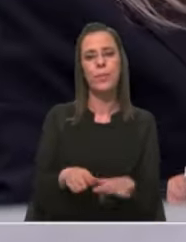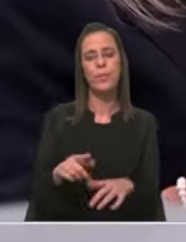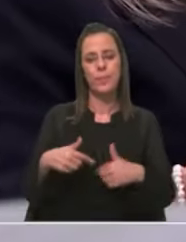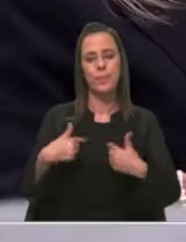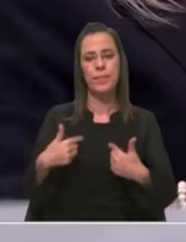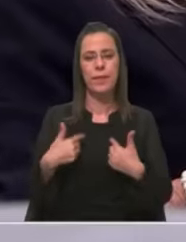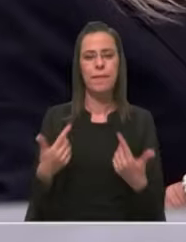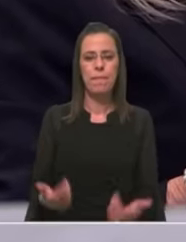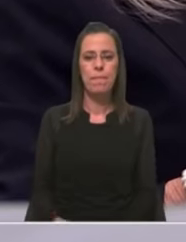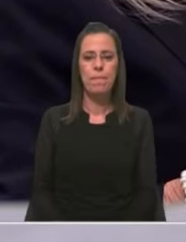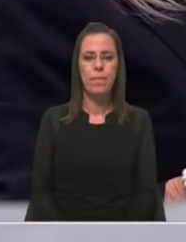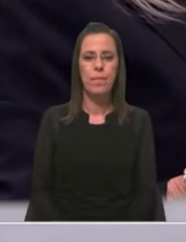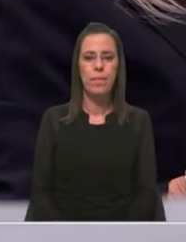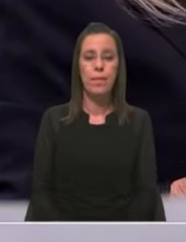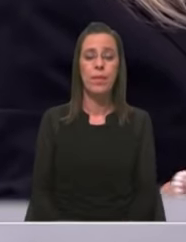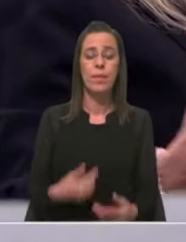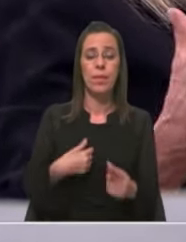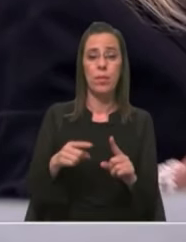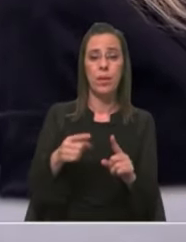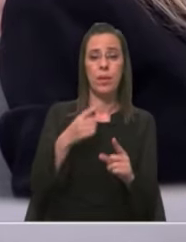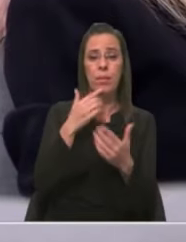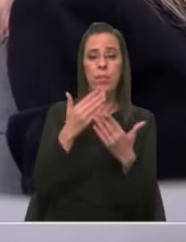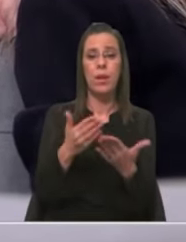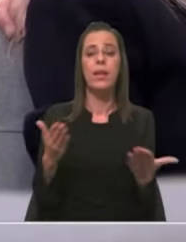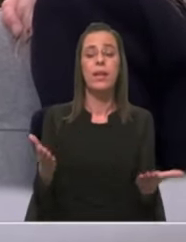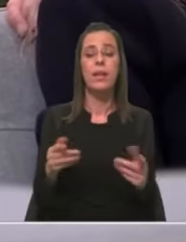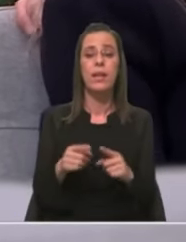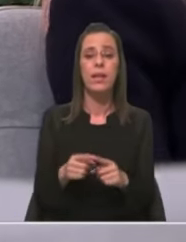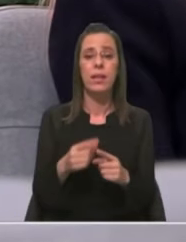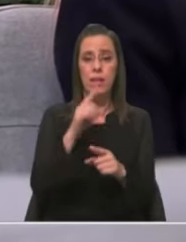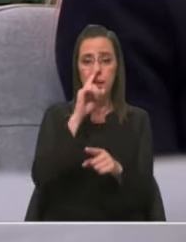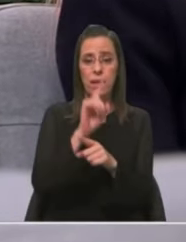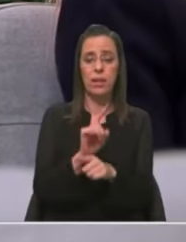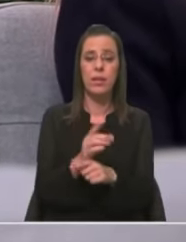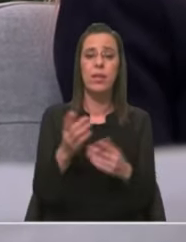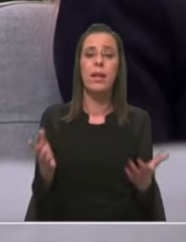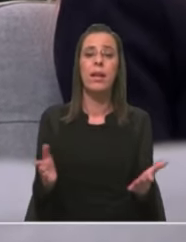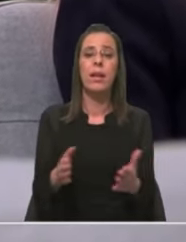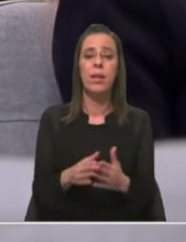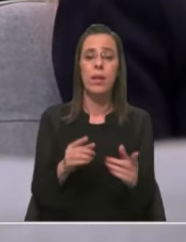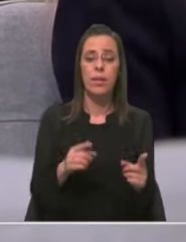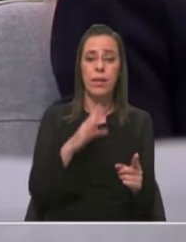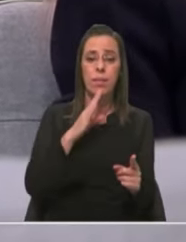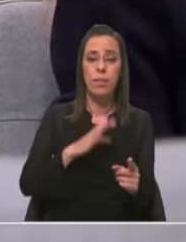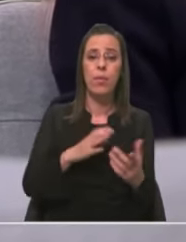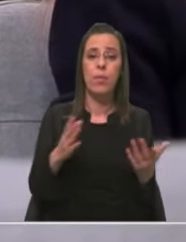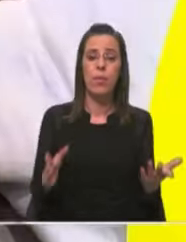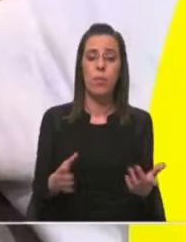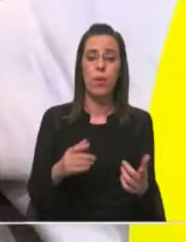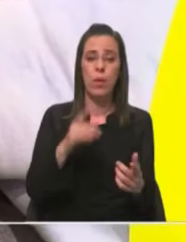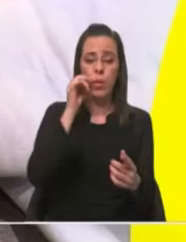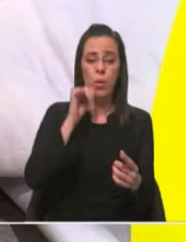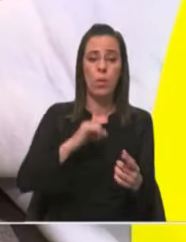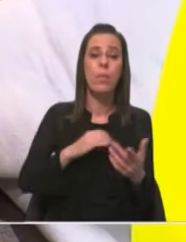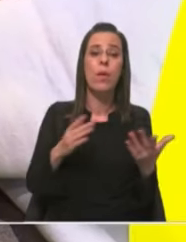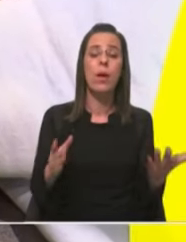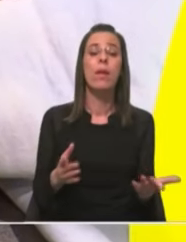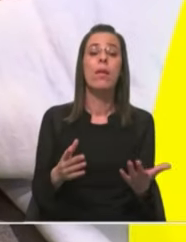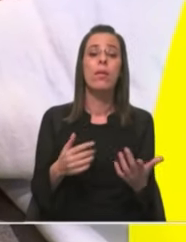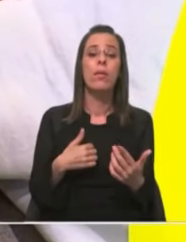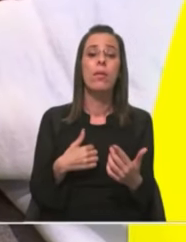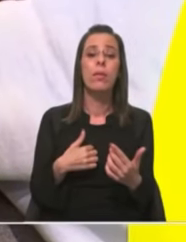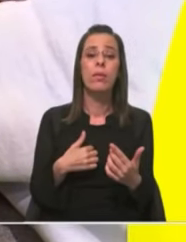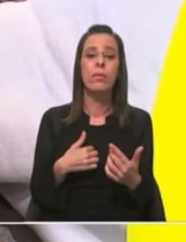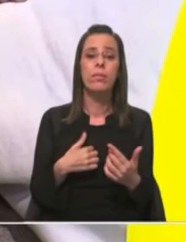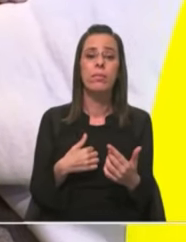si. Mas eu tenho uma dívida de gratidão gigantesca para com a minha mãe, para com o meu não, pai.